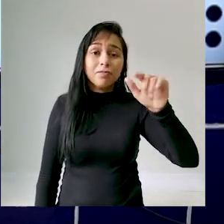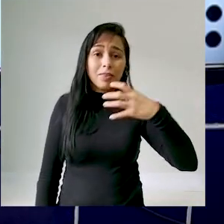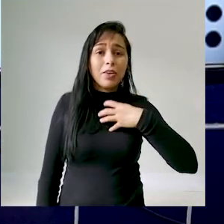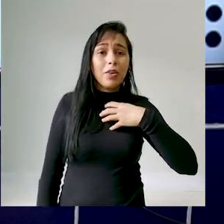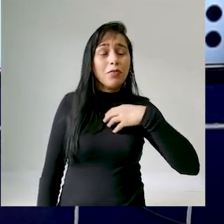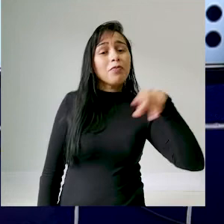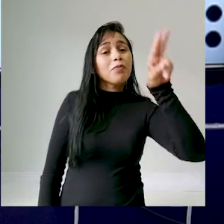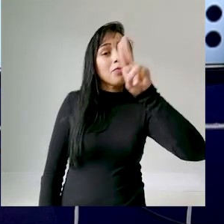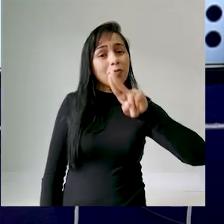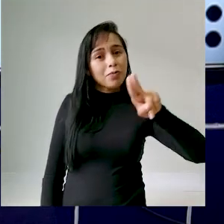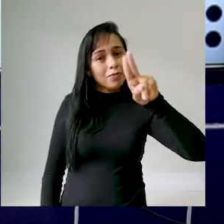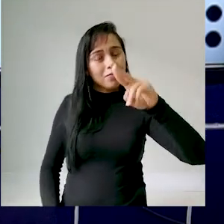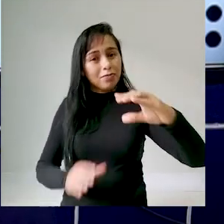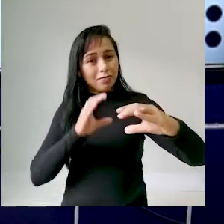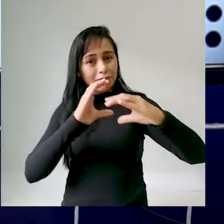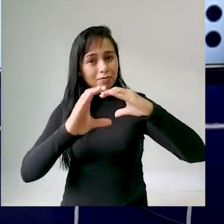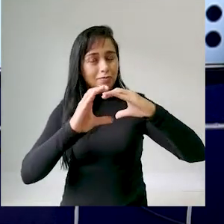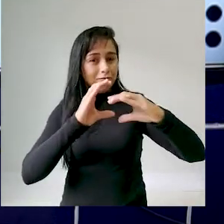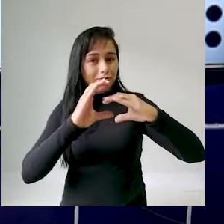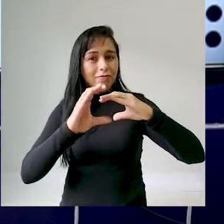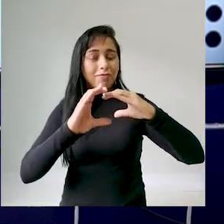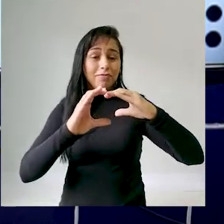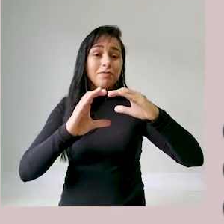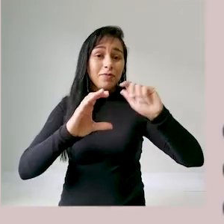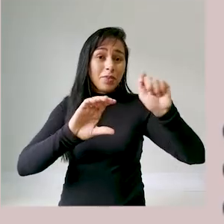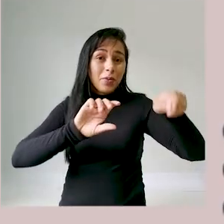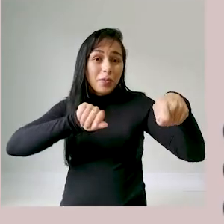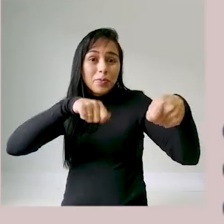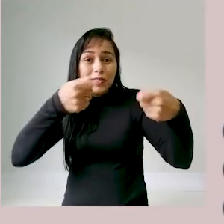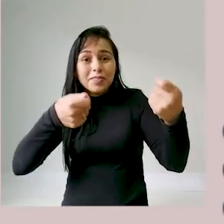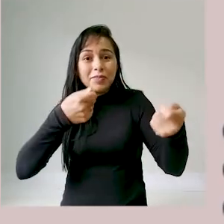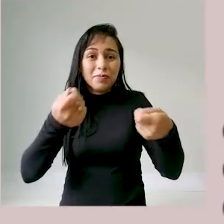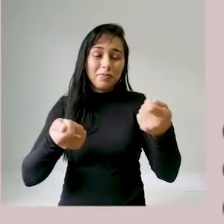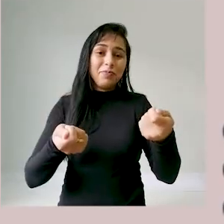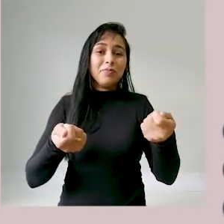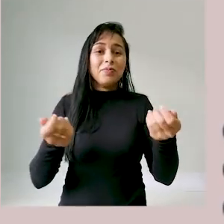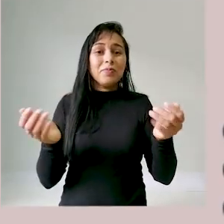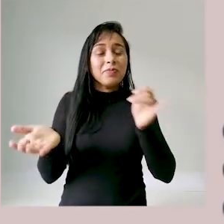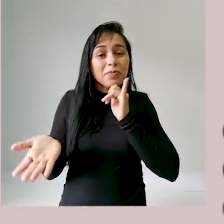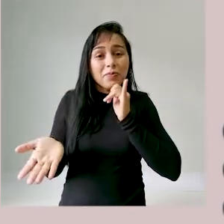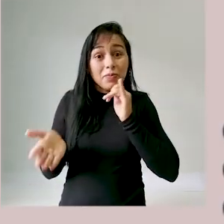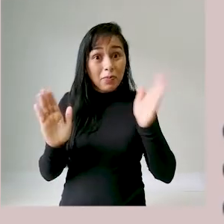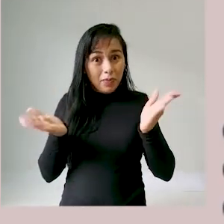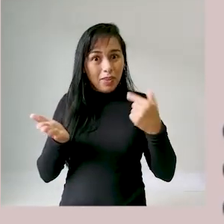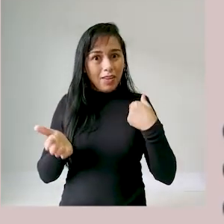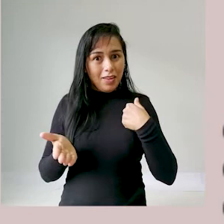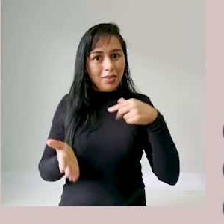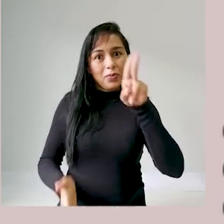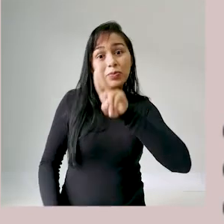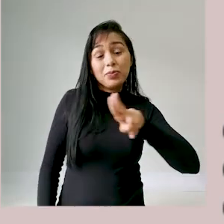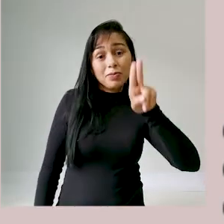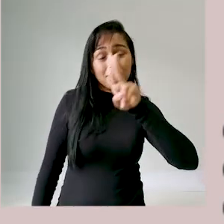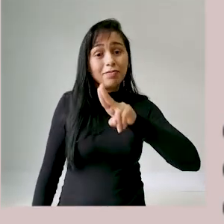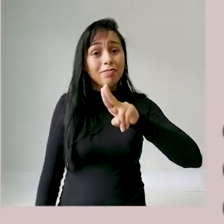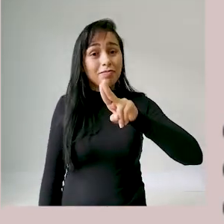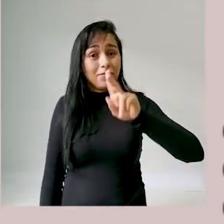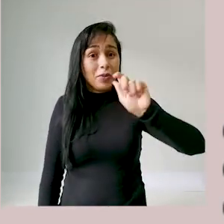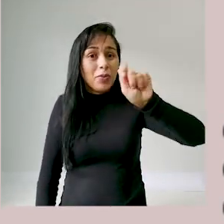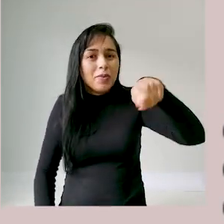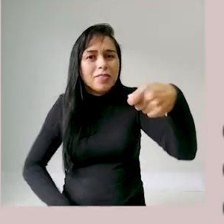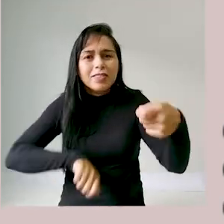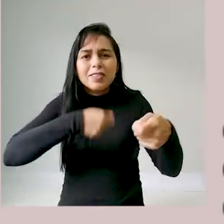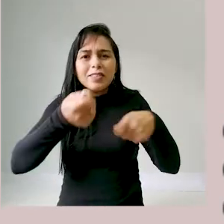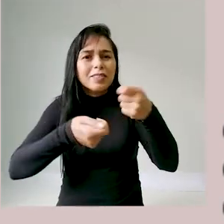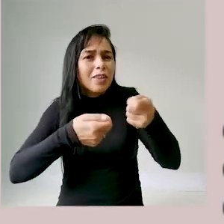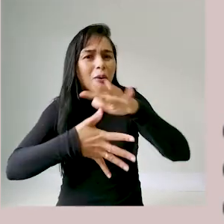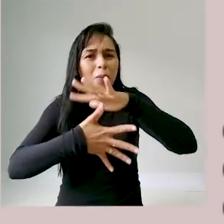maneira que tanto o locutor quanto o interlocutor conheçam e tenham acesso. Portanto, neste momento, eu estou utilizando o